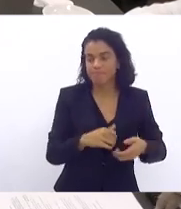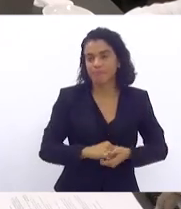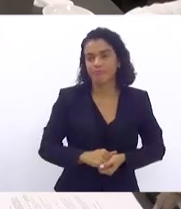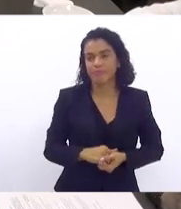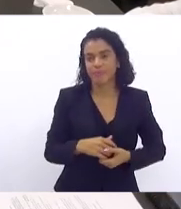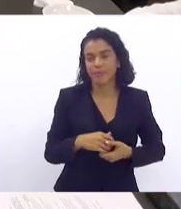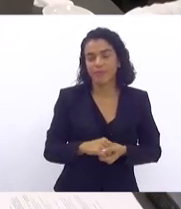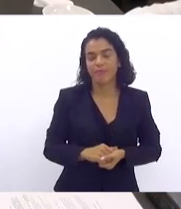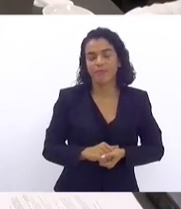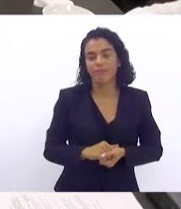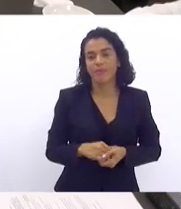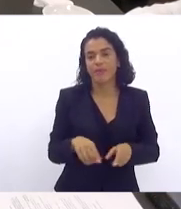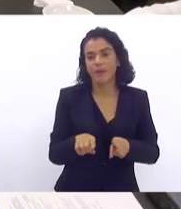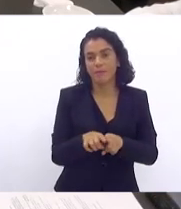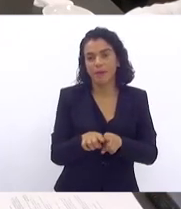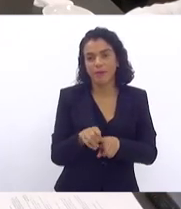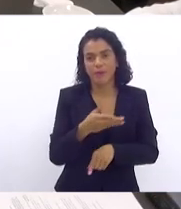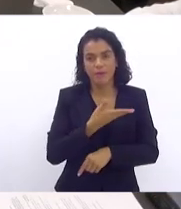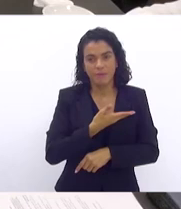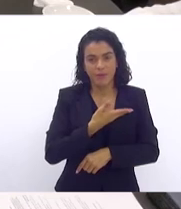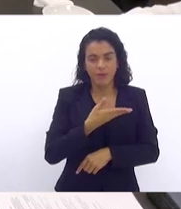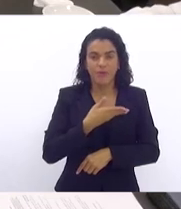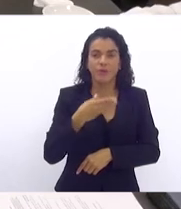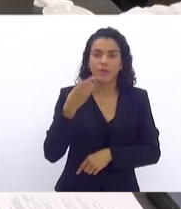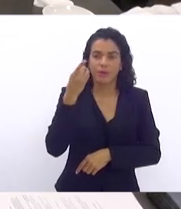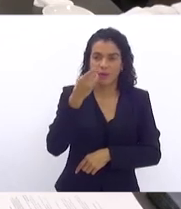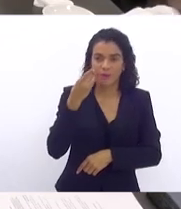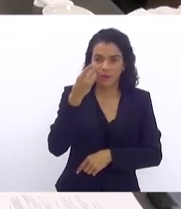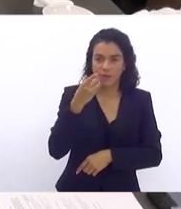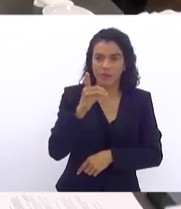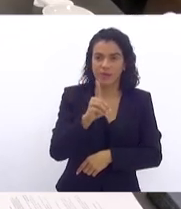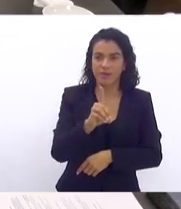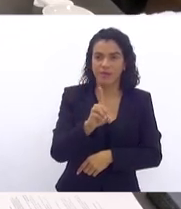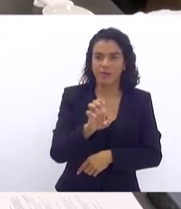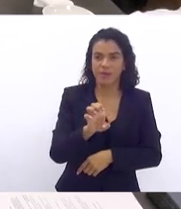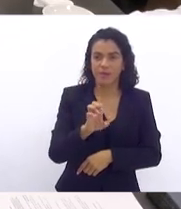fica aqui o registro também do nosso querido amigo, o deputado doutor Deodalto, que perdeu a mãe.